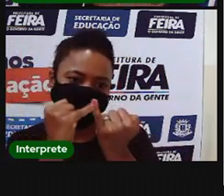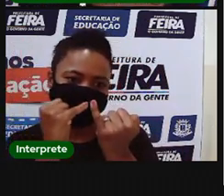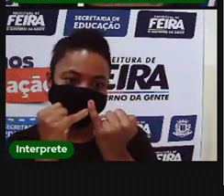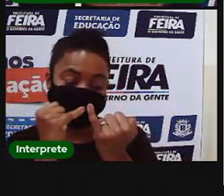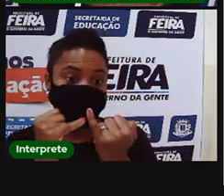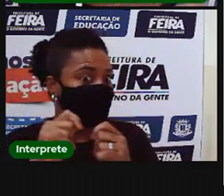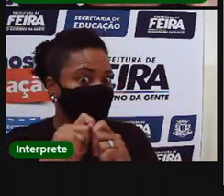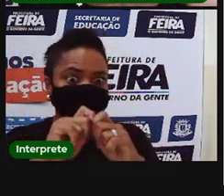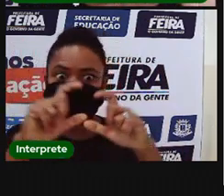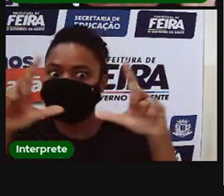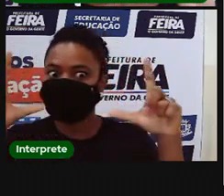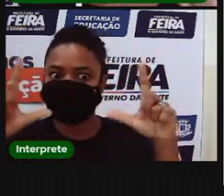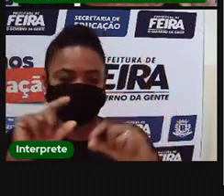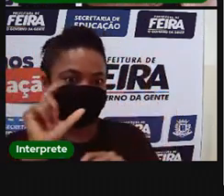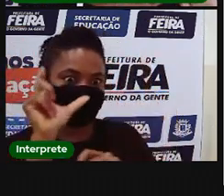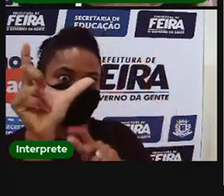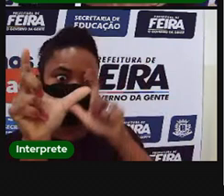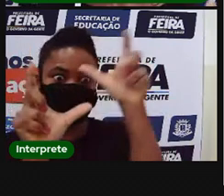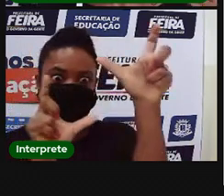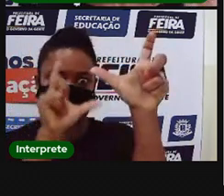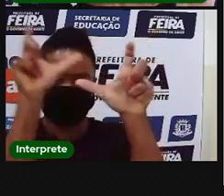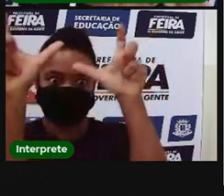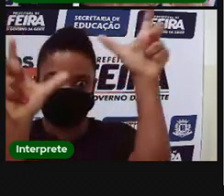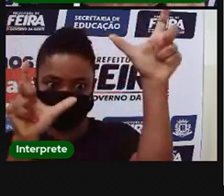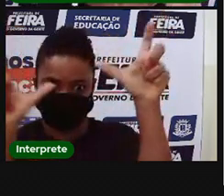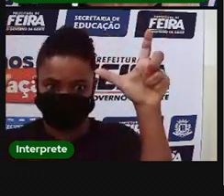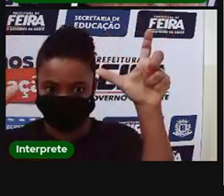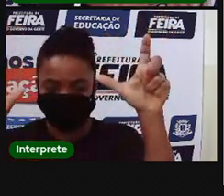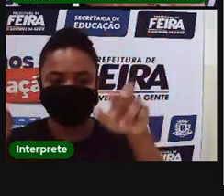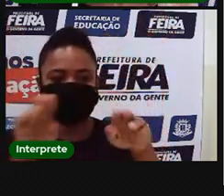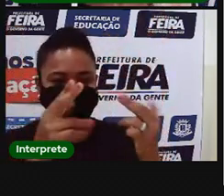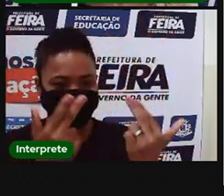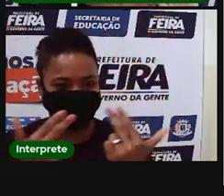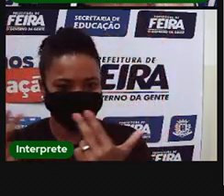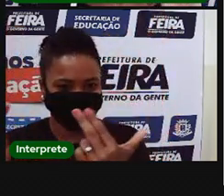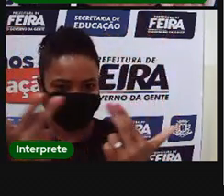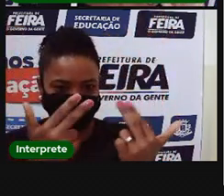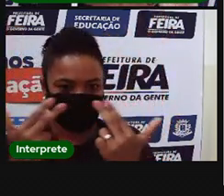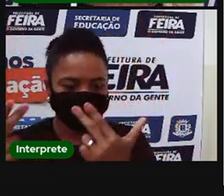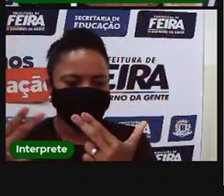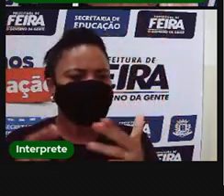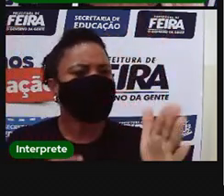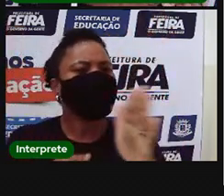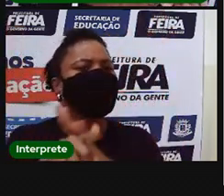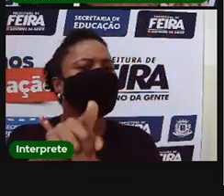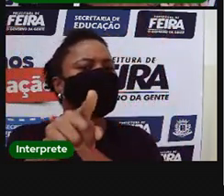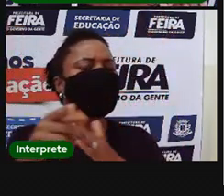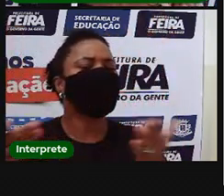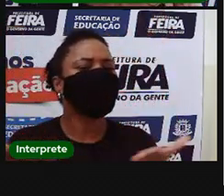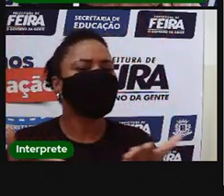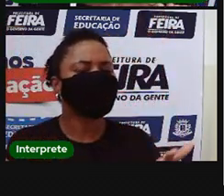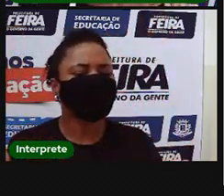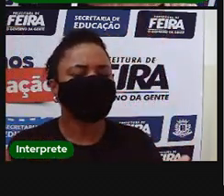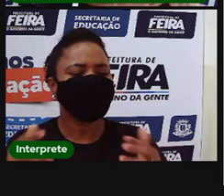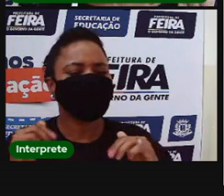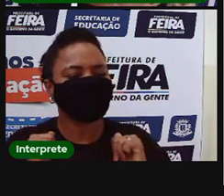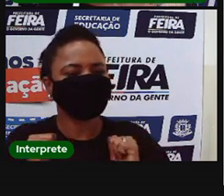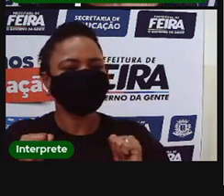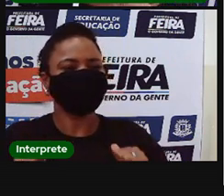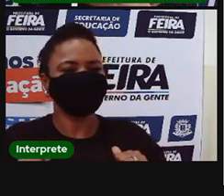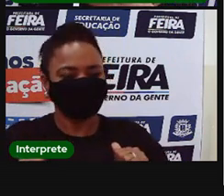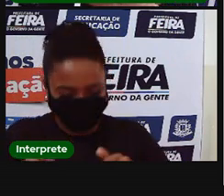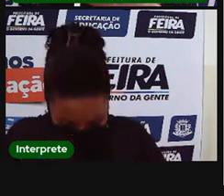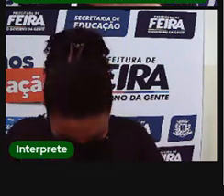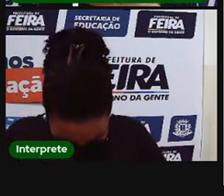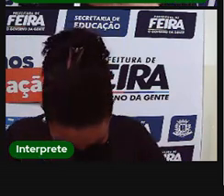pensaram naquela palavra. Mas a pergunta é, o que você leva na sua mochila da aula de hoje? E aí vocês podem